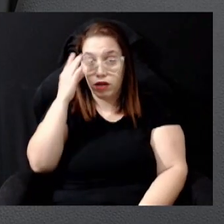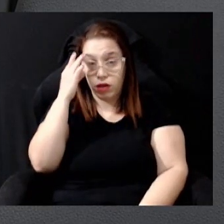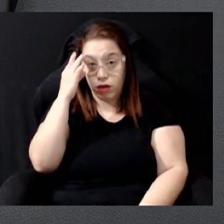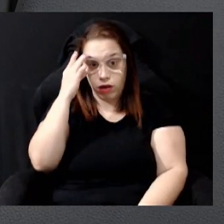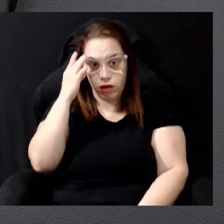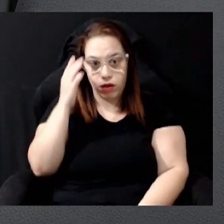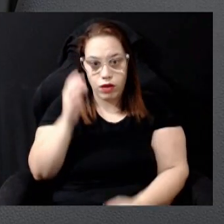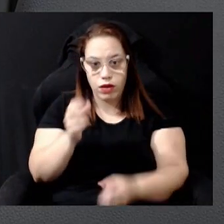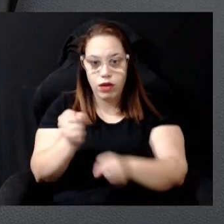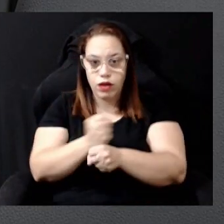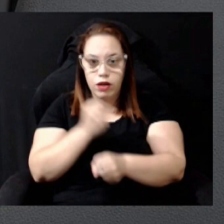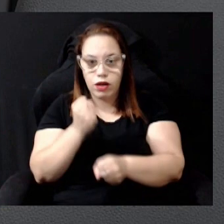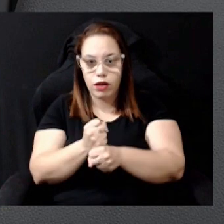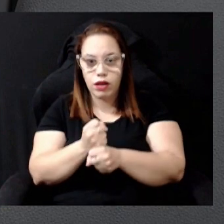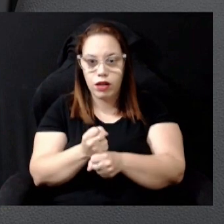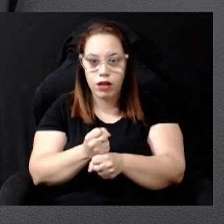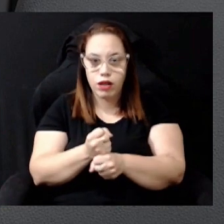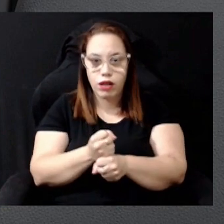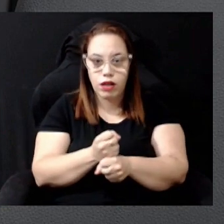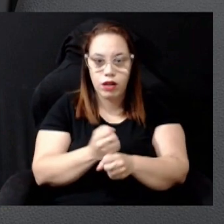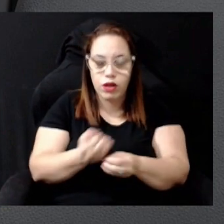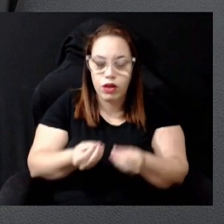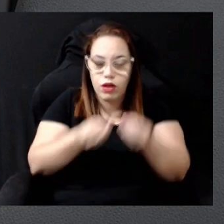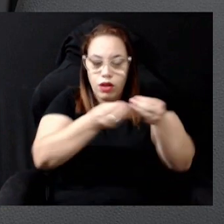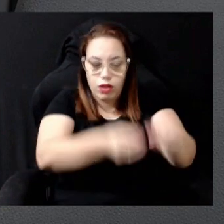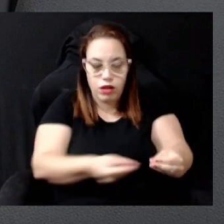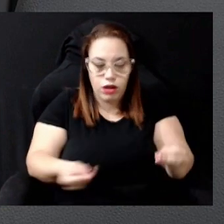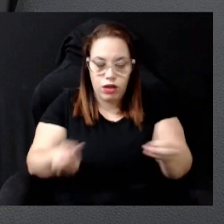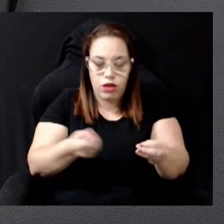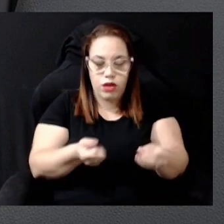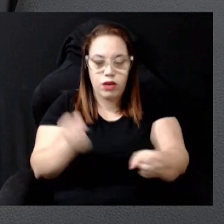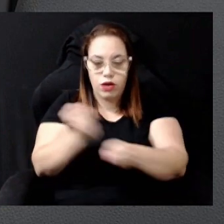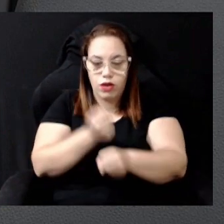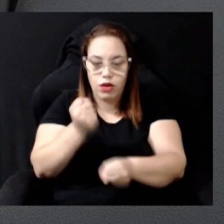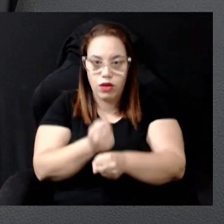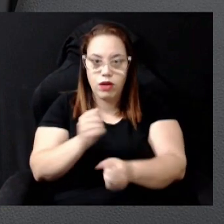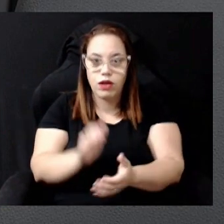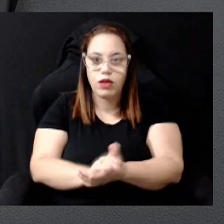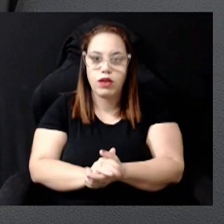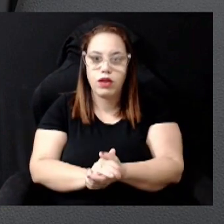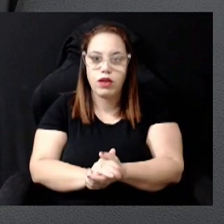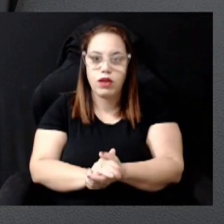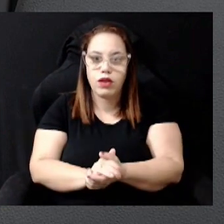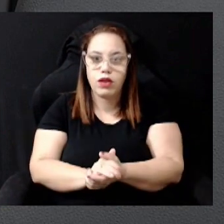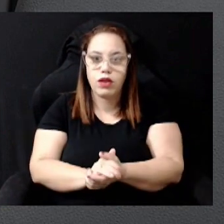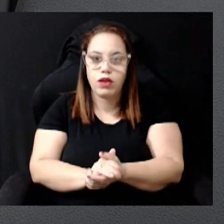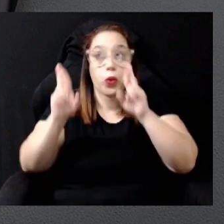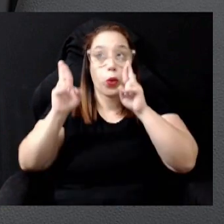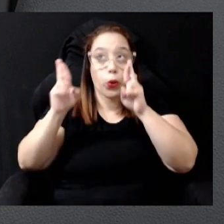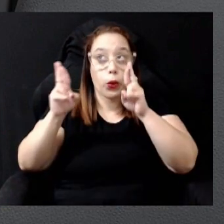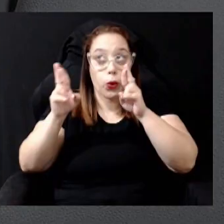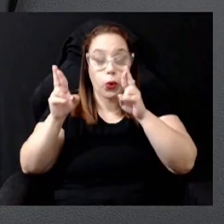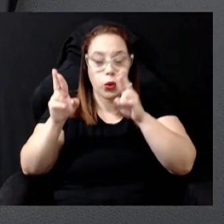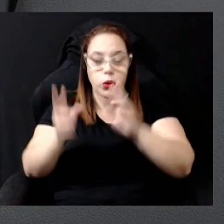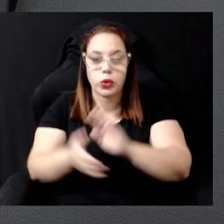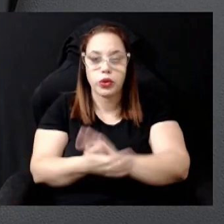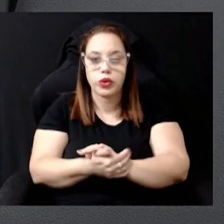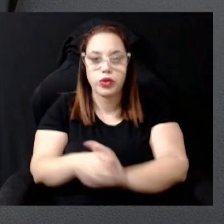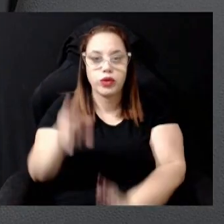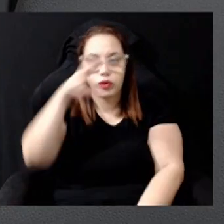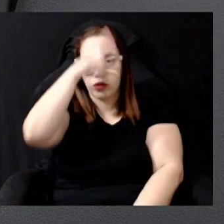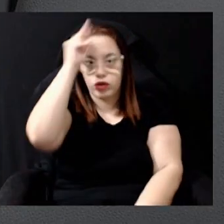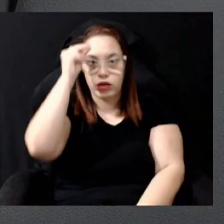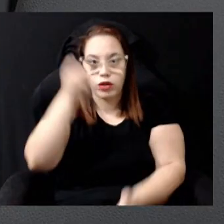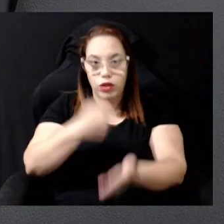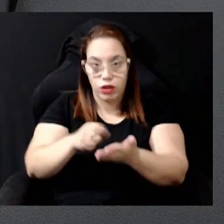em si e destine esse valor para fazer a reforma. Nós estamos numa boa expectativa que isso vai ocorrer. O prefeito já sinalizou que